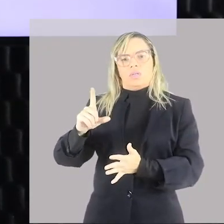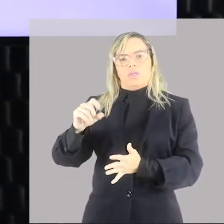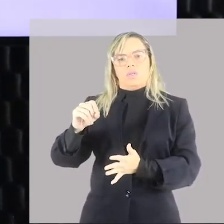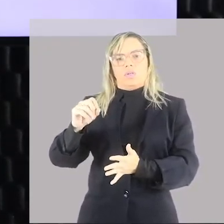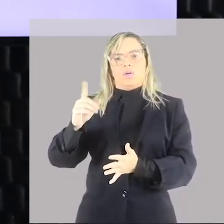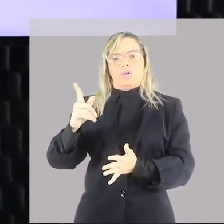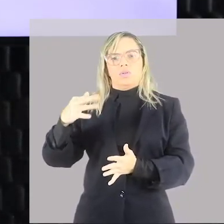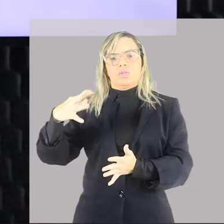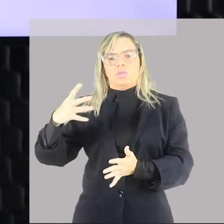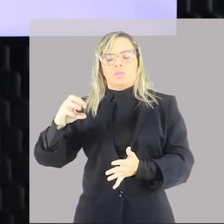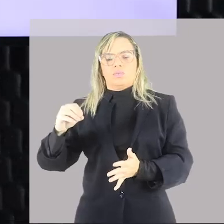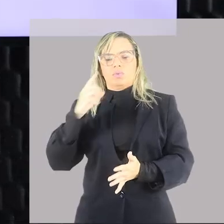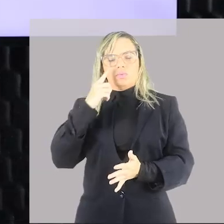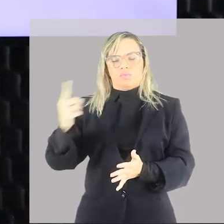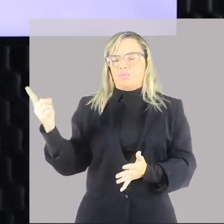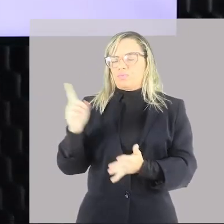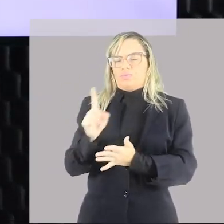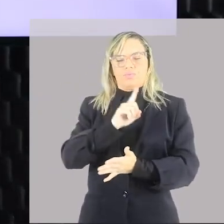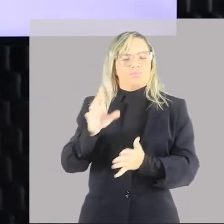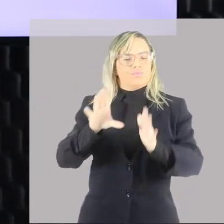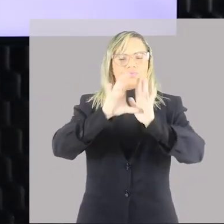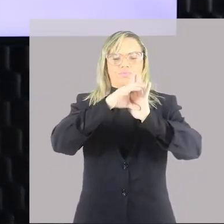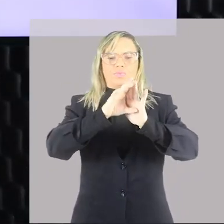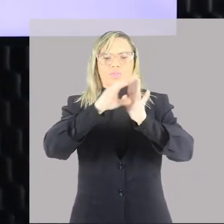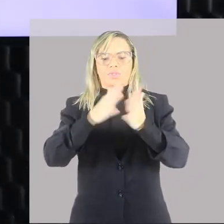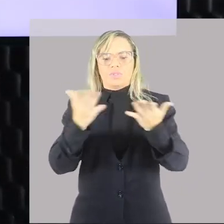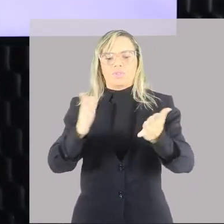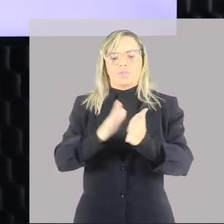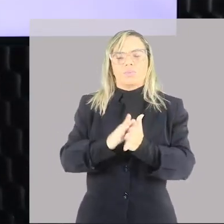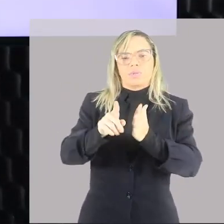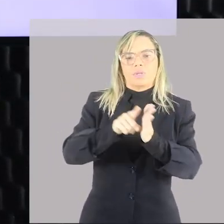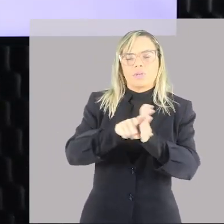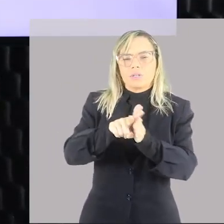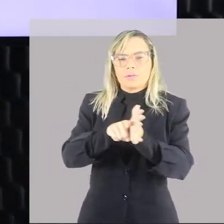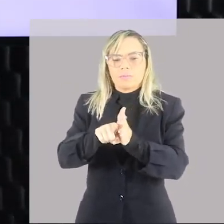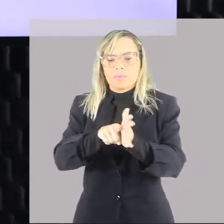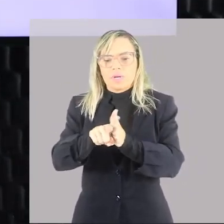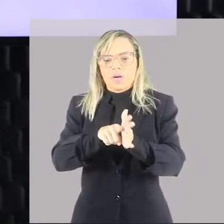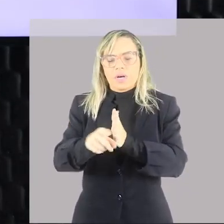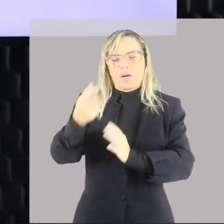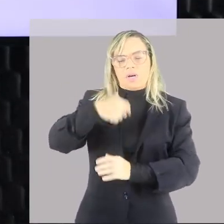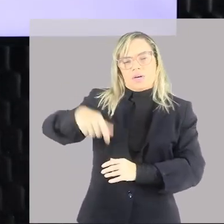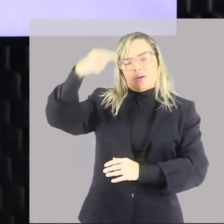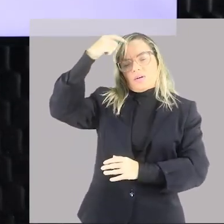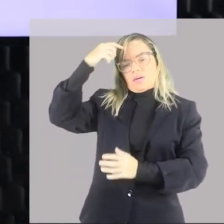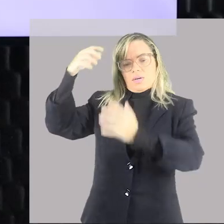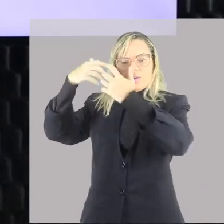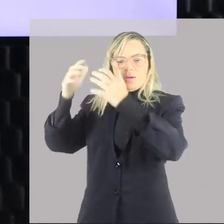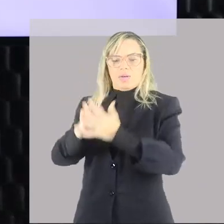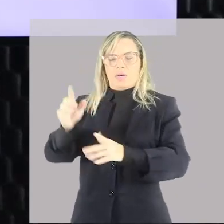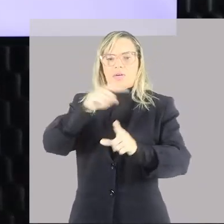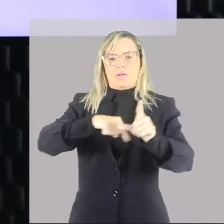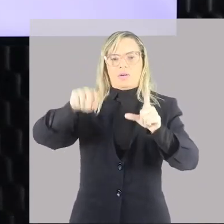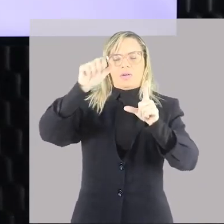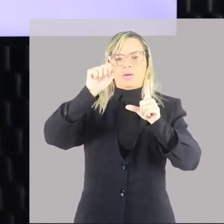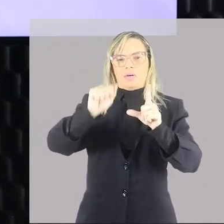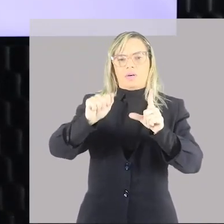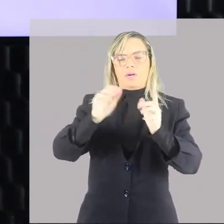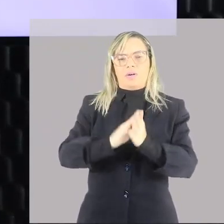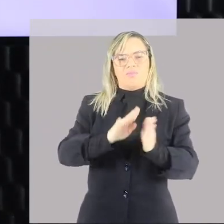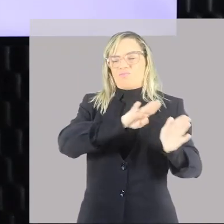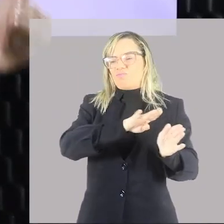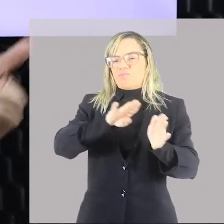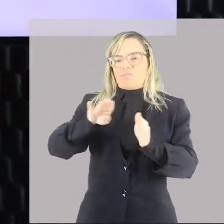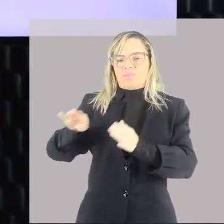necessariamente este, certo? Nós estamos procurando aqui a reflexão, Então a letra A está me dando